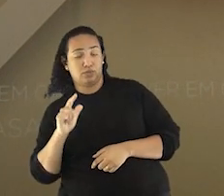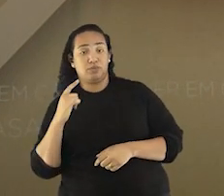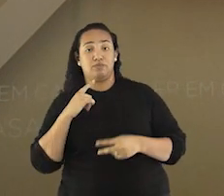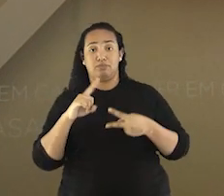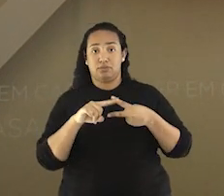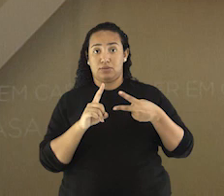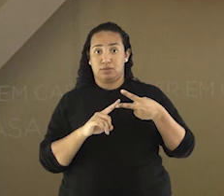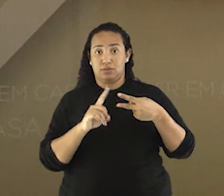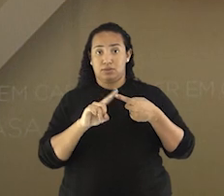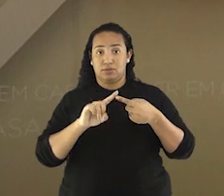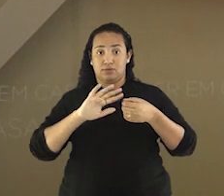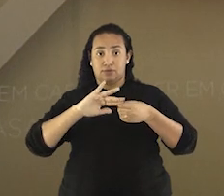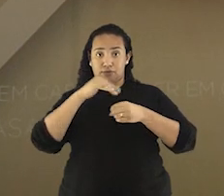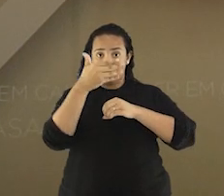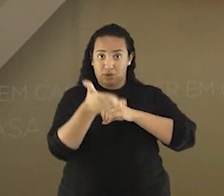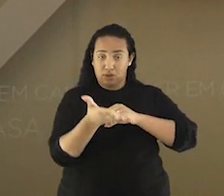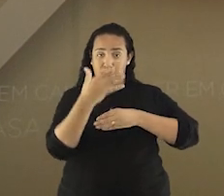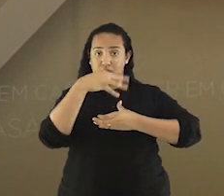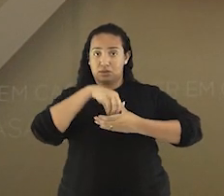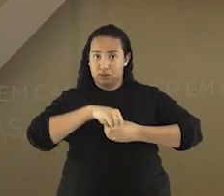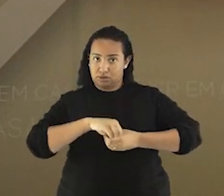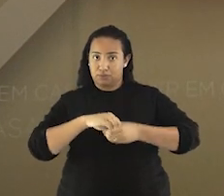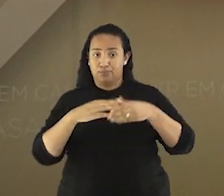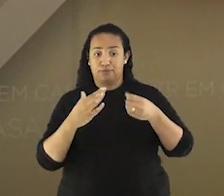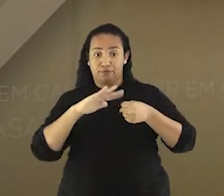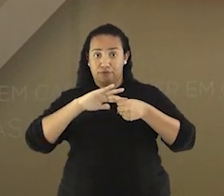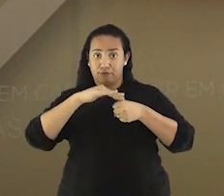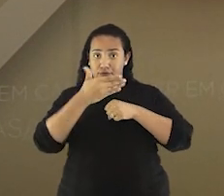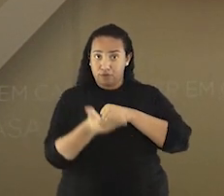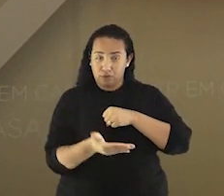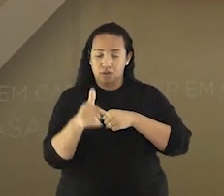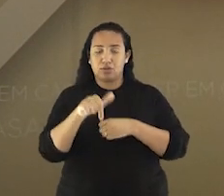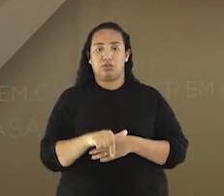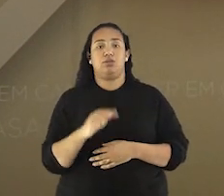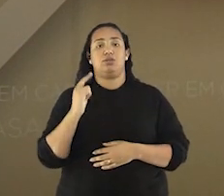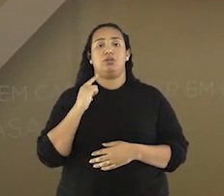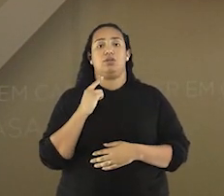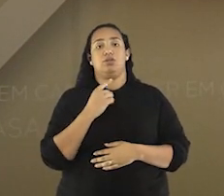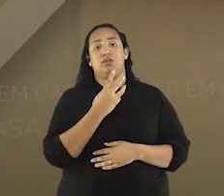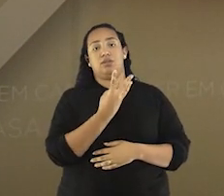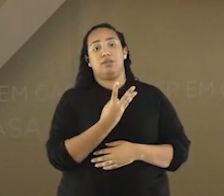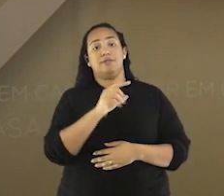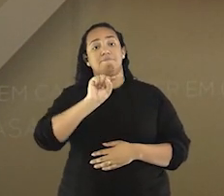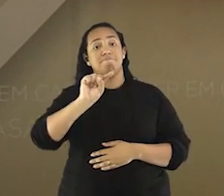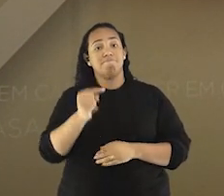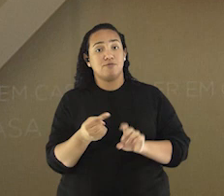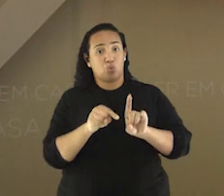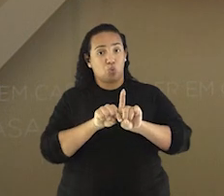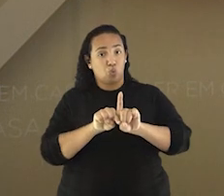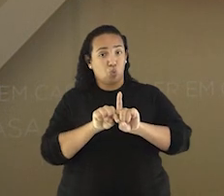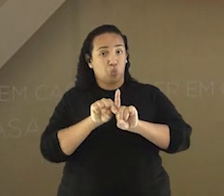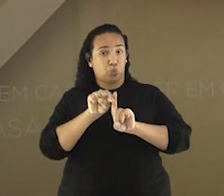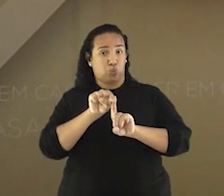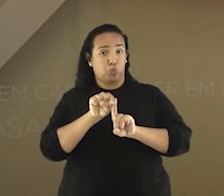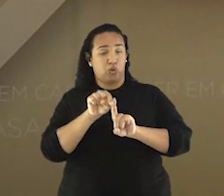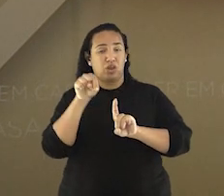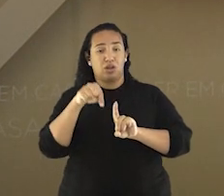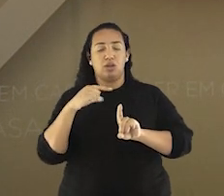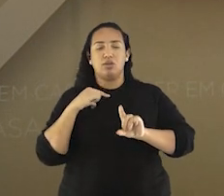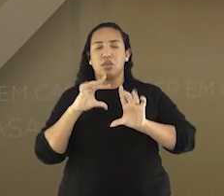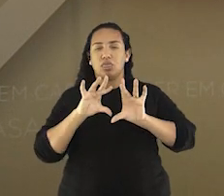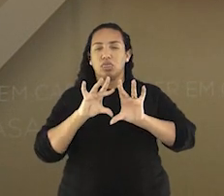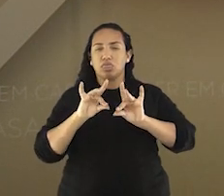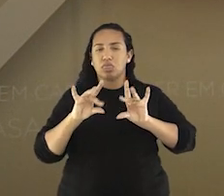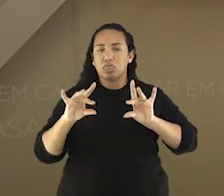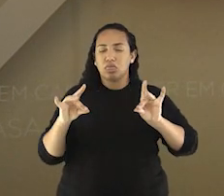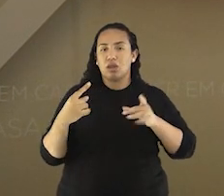interno. A parte externa do núcleo possui cerca de 3.000 graus Celsius e possui uma composição líquida, em razão